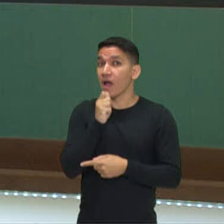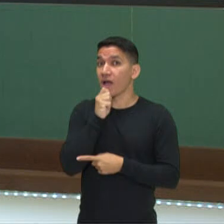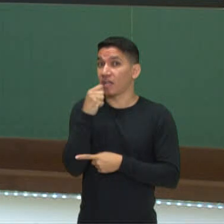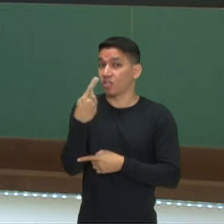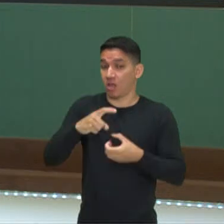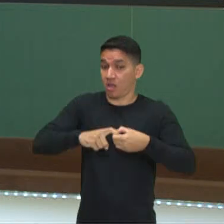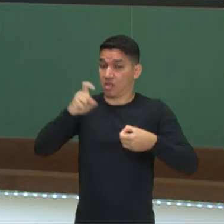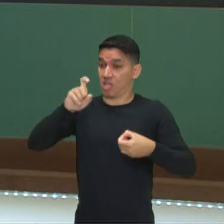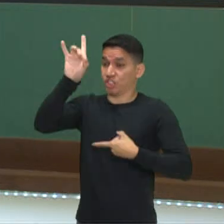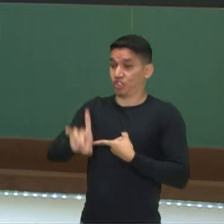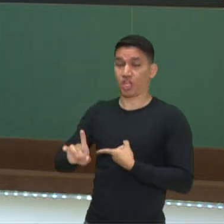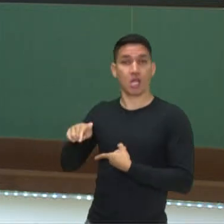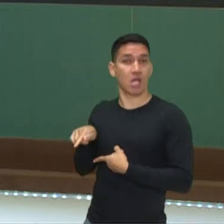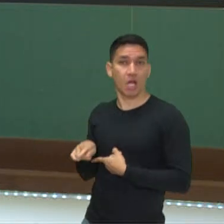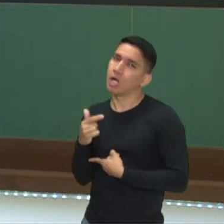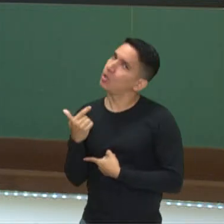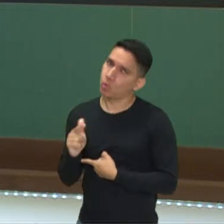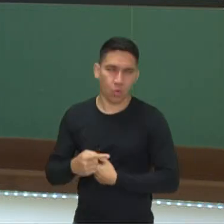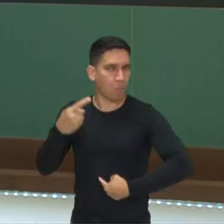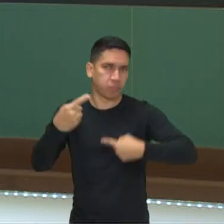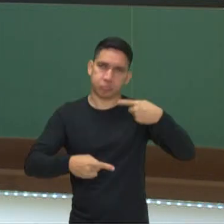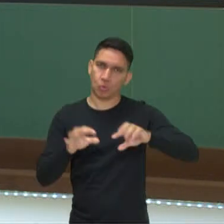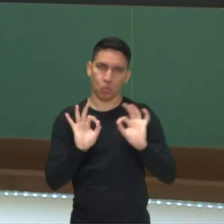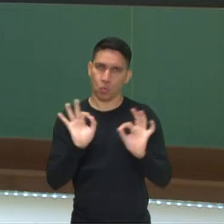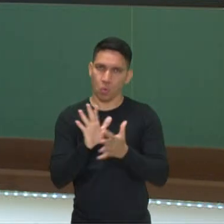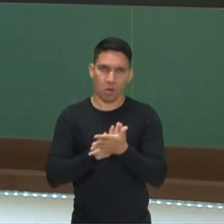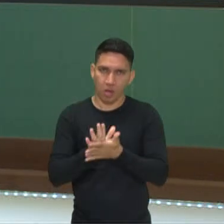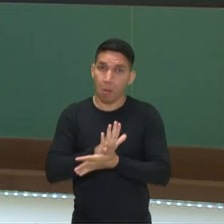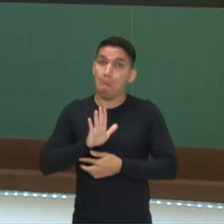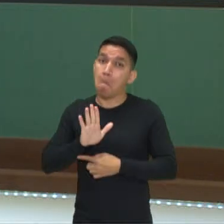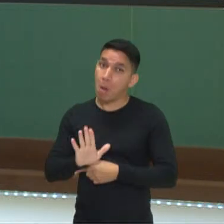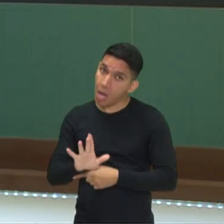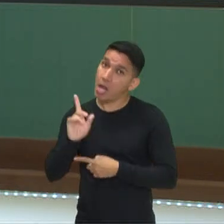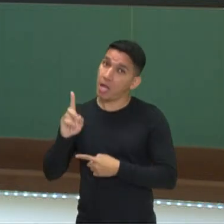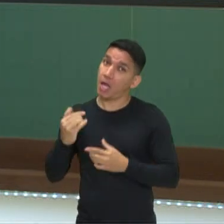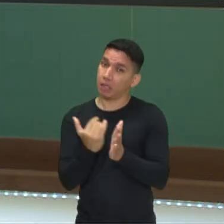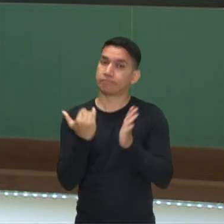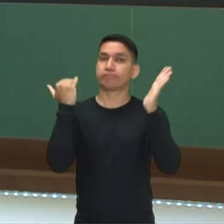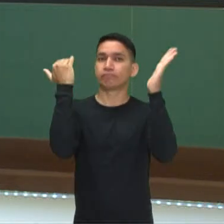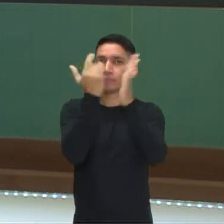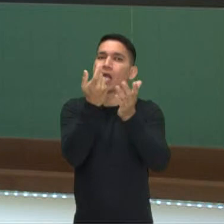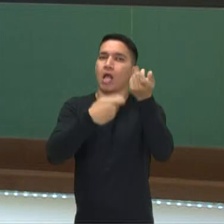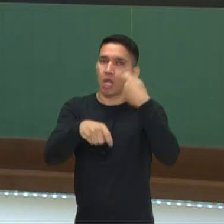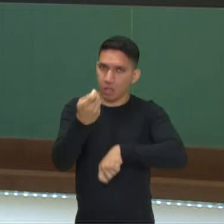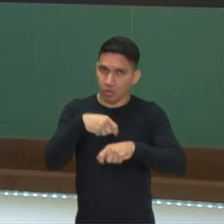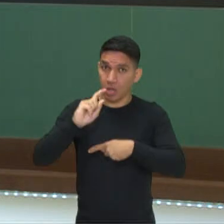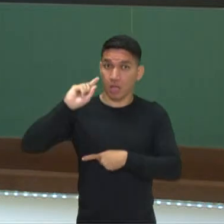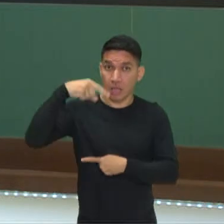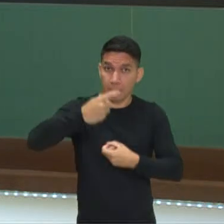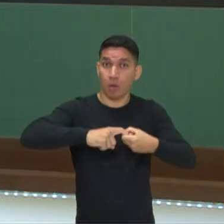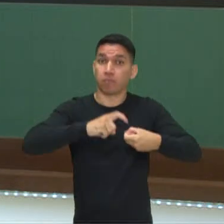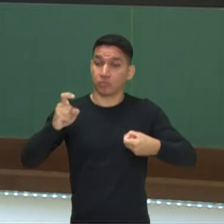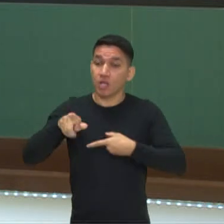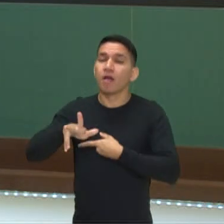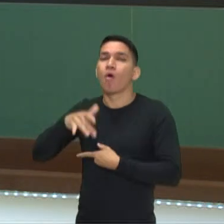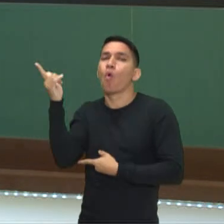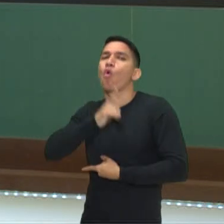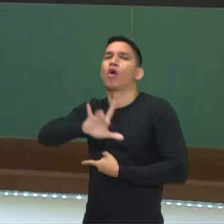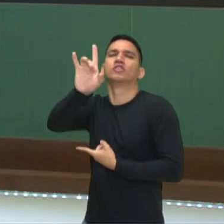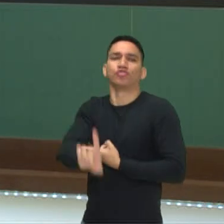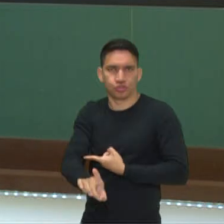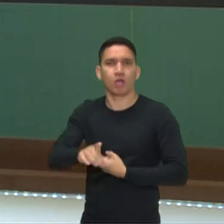independência direitos políticos, mas eles eram uma elite econômica, e após a independência eles vão conseguir esses